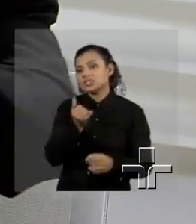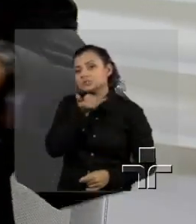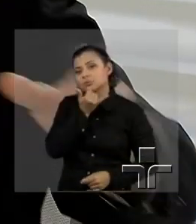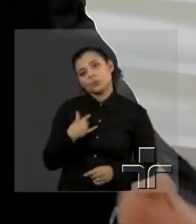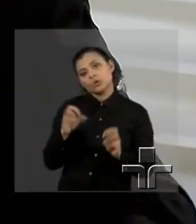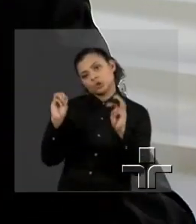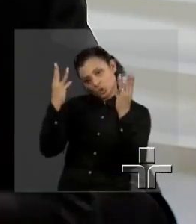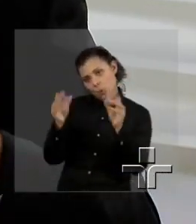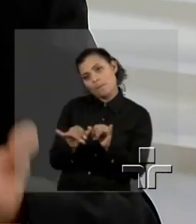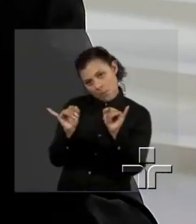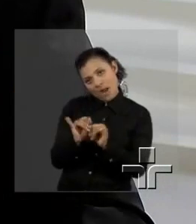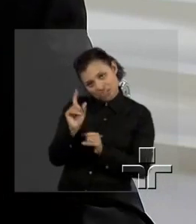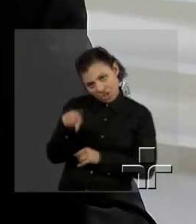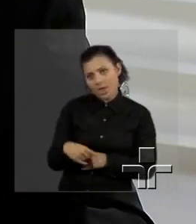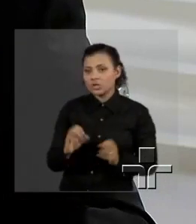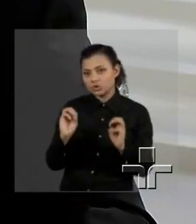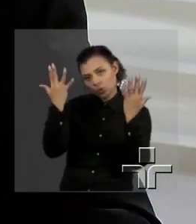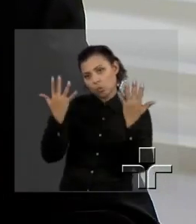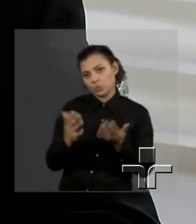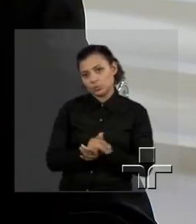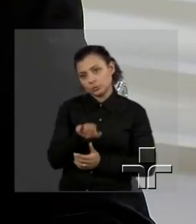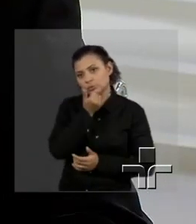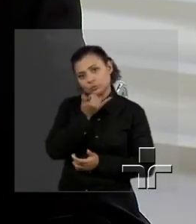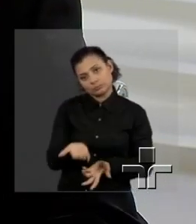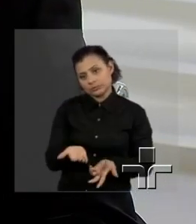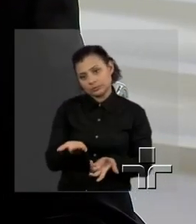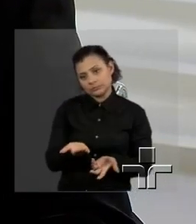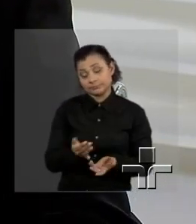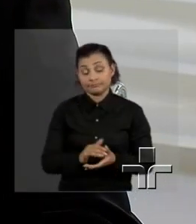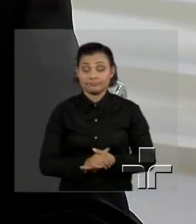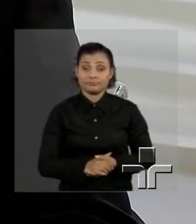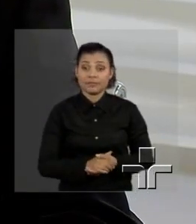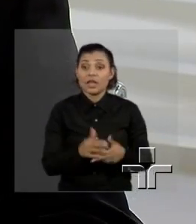os dados do INPE estão errados, e por aí vai. Né? Afinal,